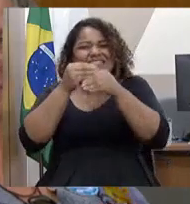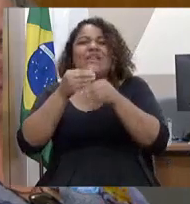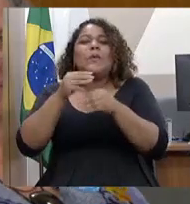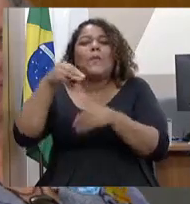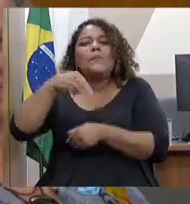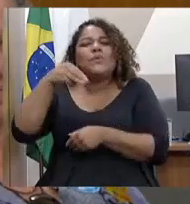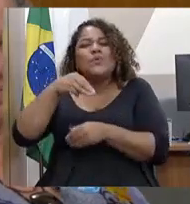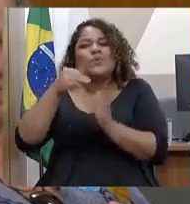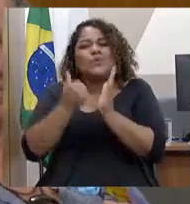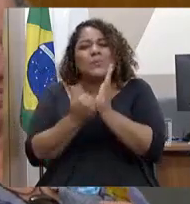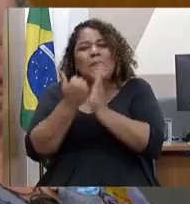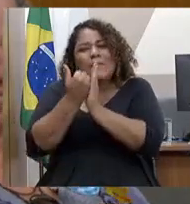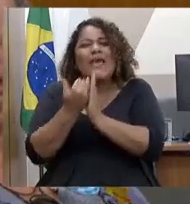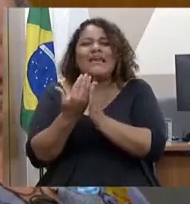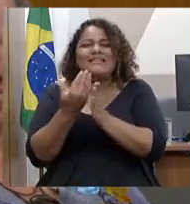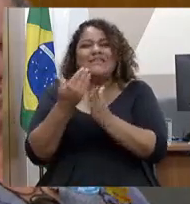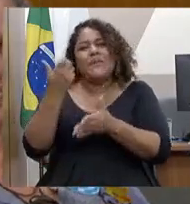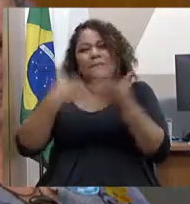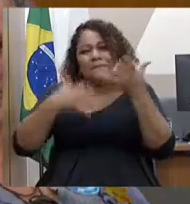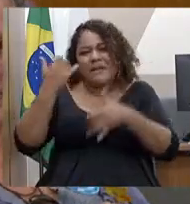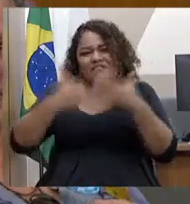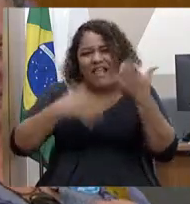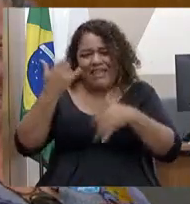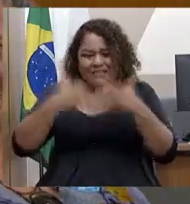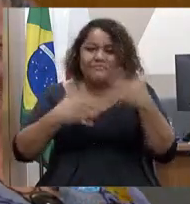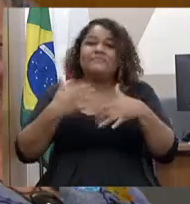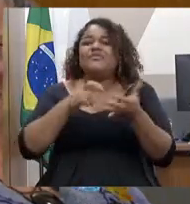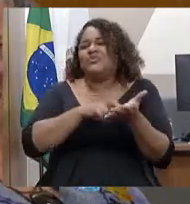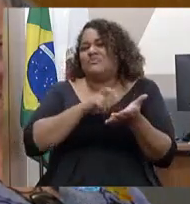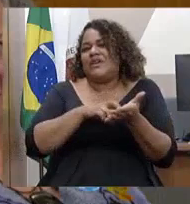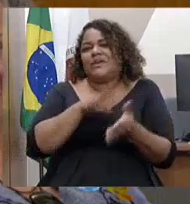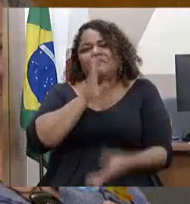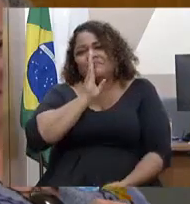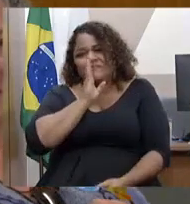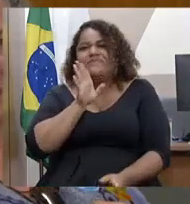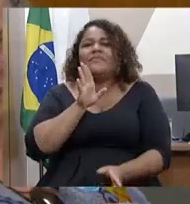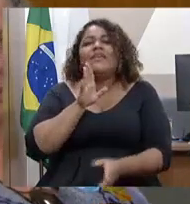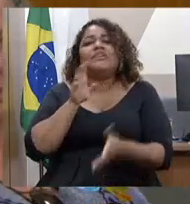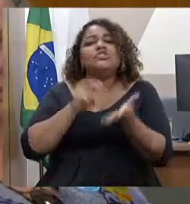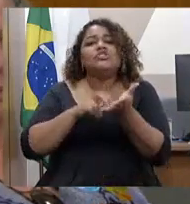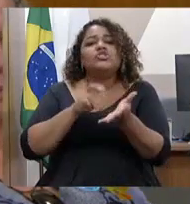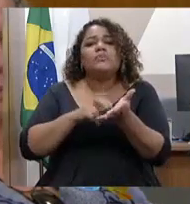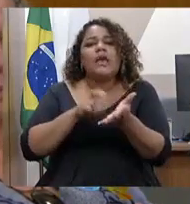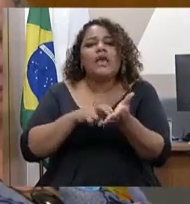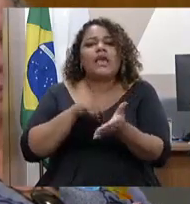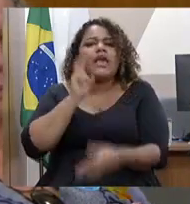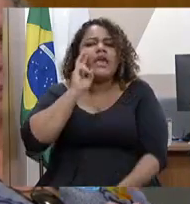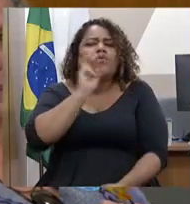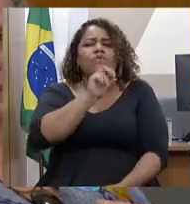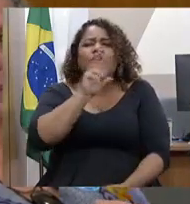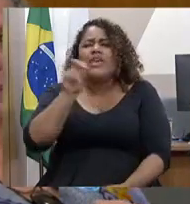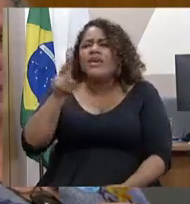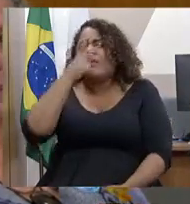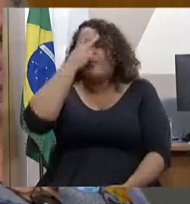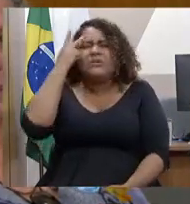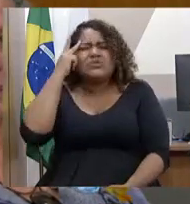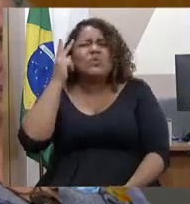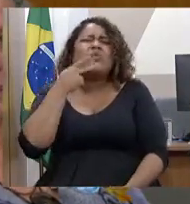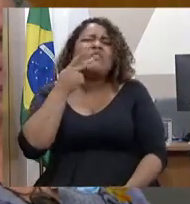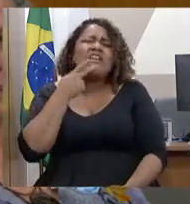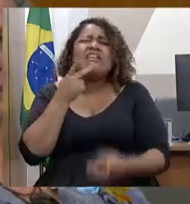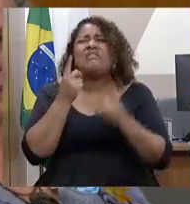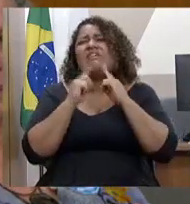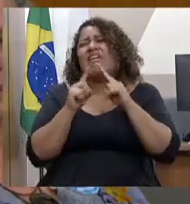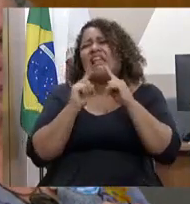para falar né de manhã eu vi as pessoas reclamando muito movimento sindical Mas eu vejo